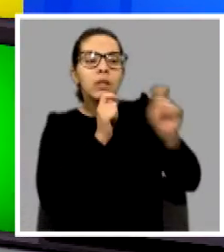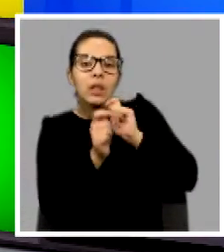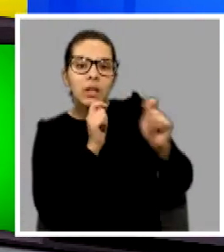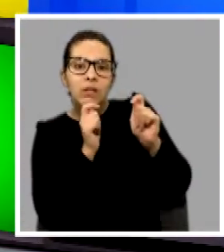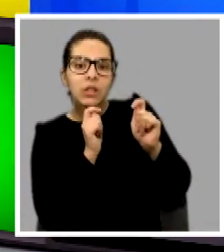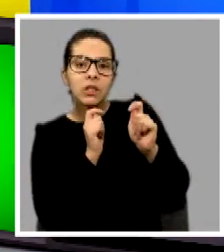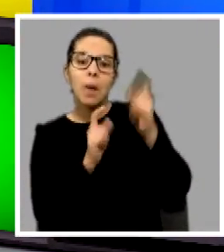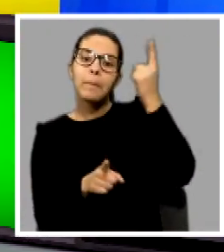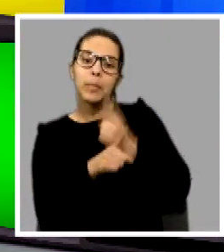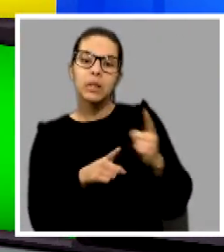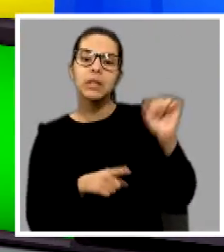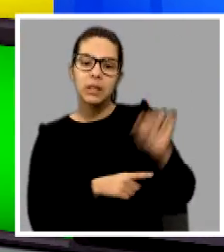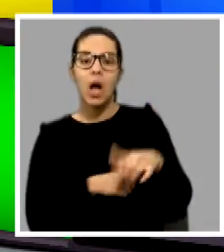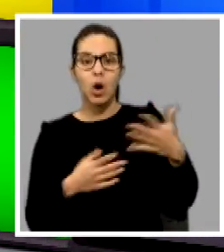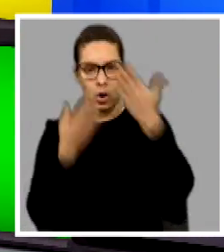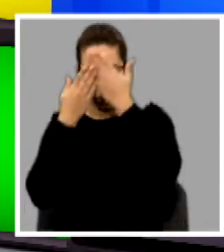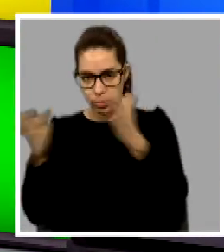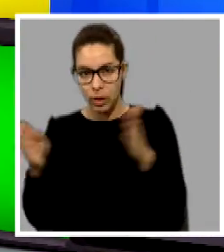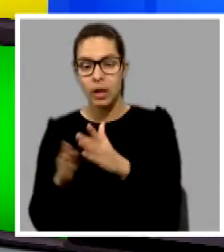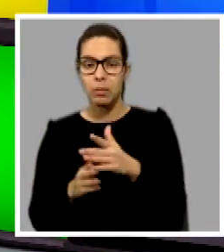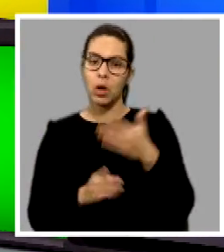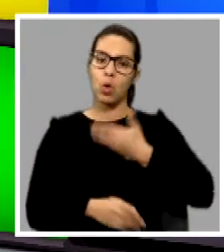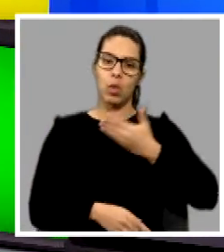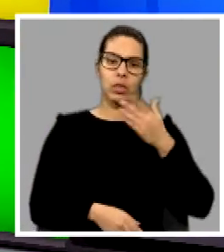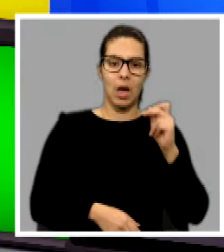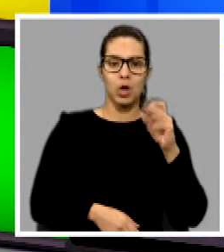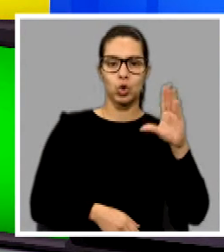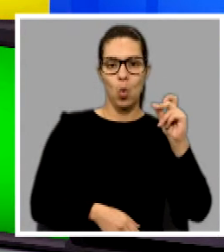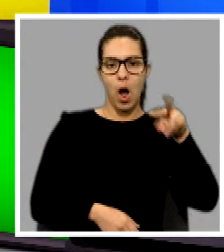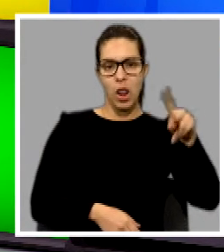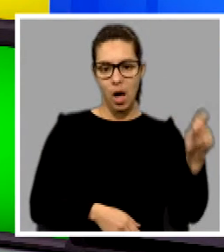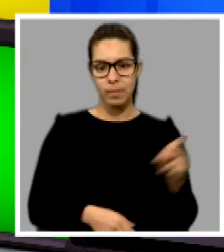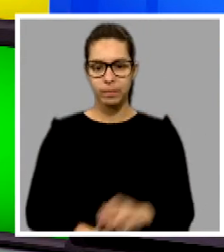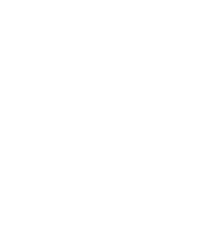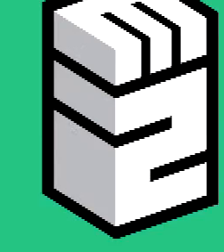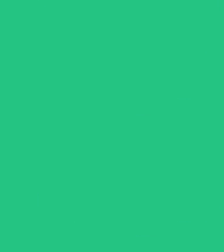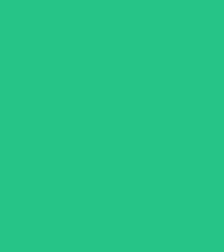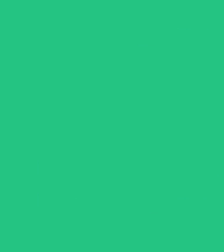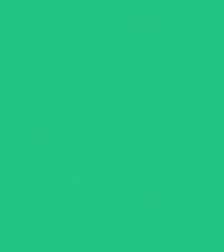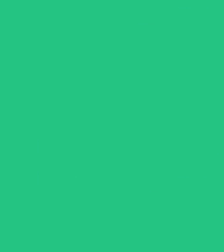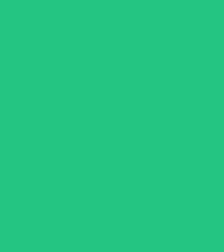E2 começou com o Livro Porque Sim e agora com o Panorâmica e o da Joana. Há mais por vir.